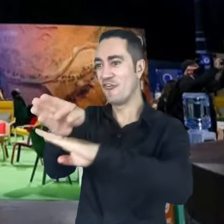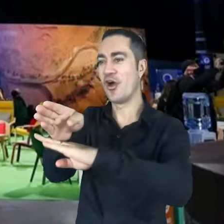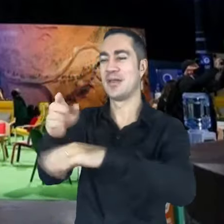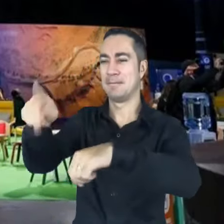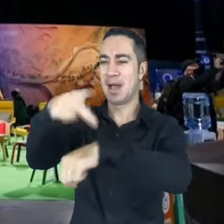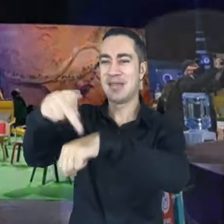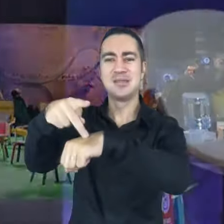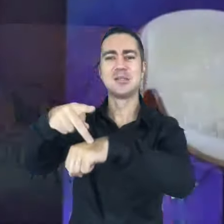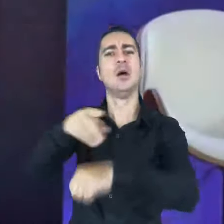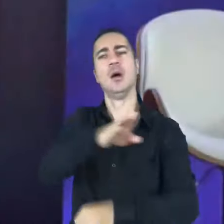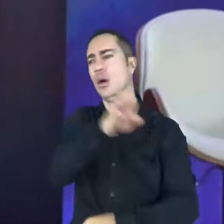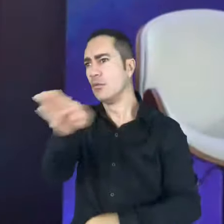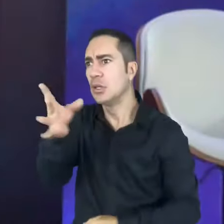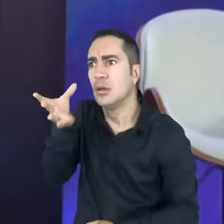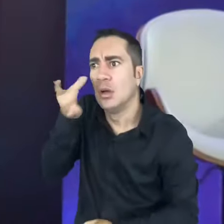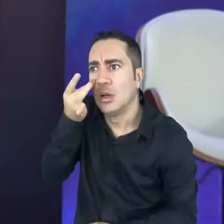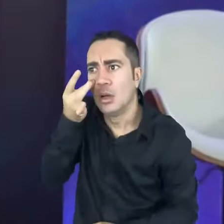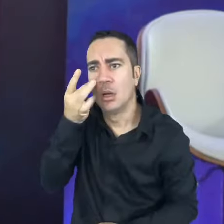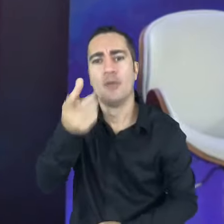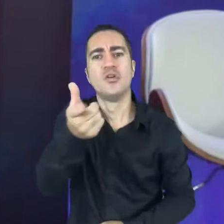da COP26?